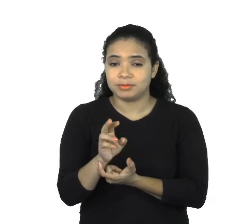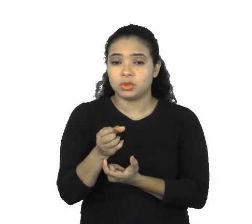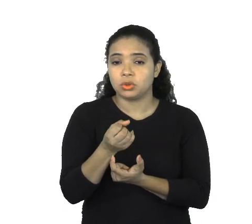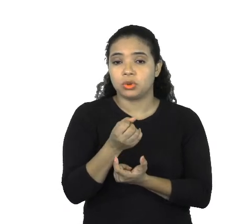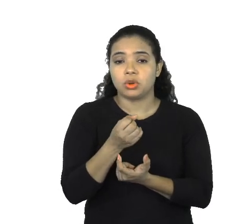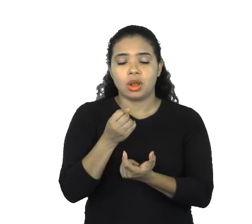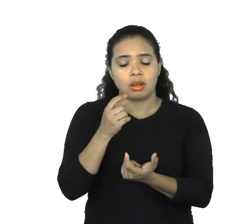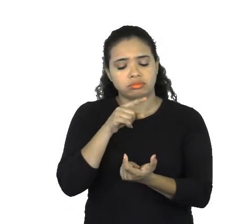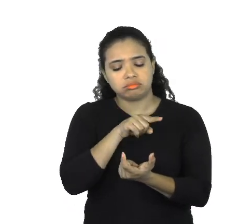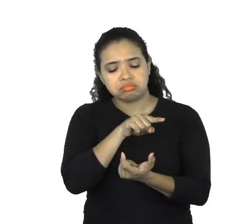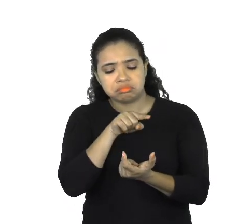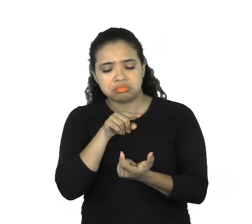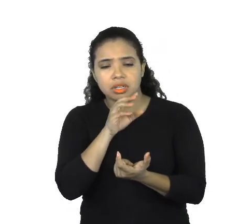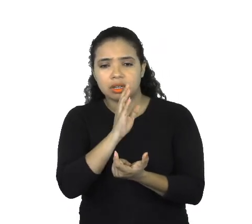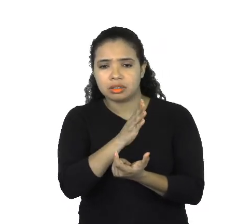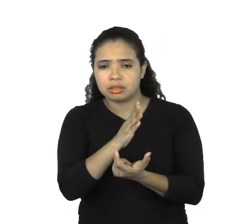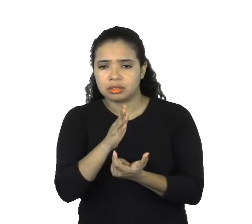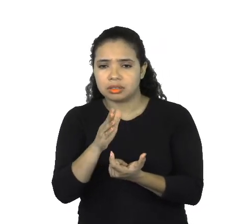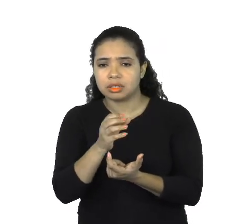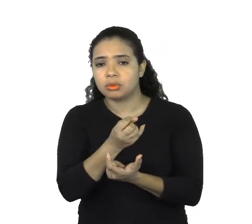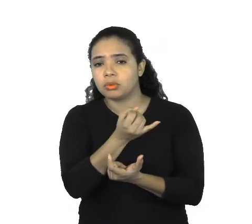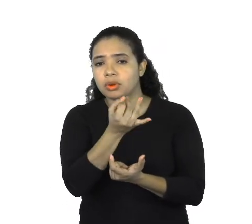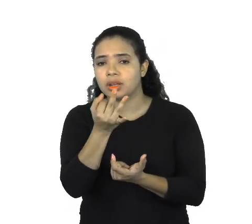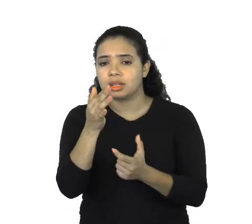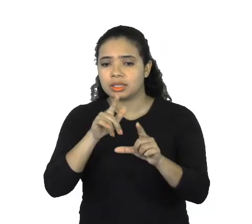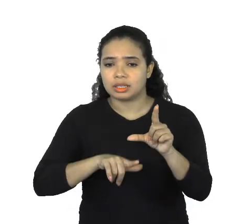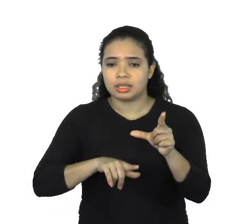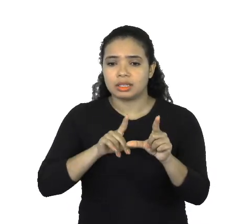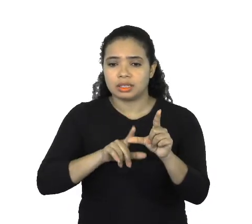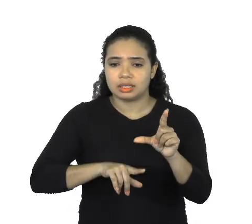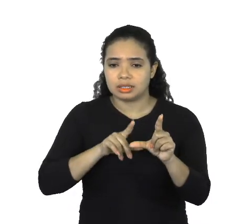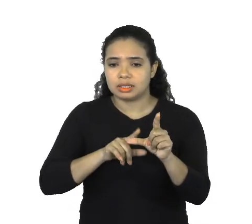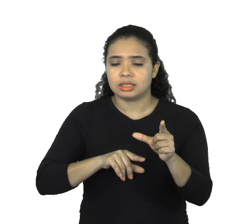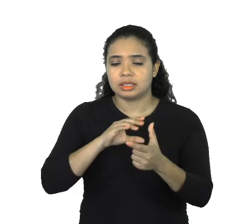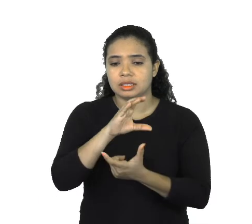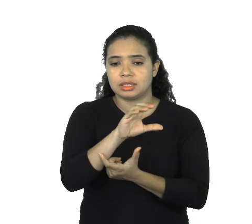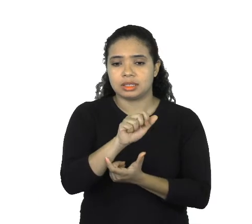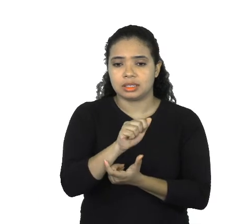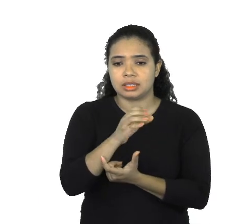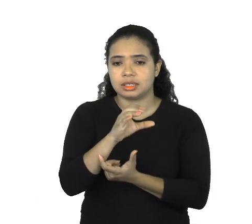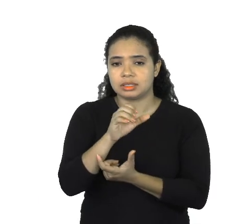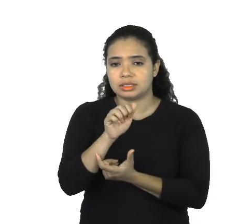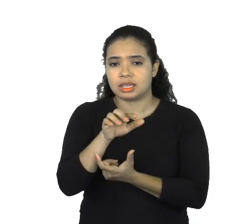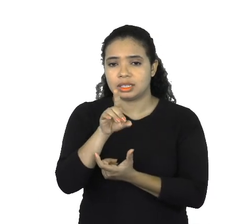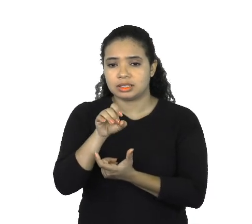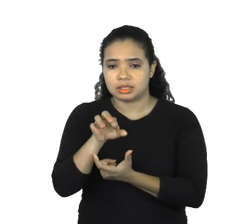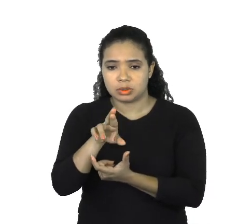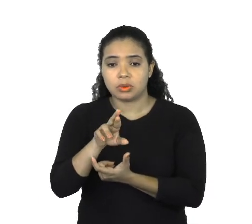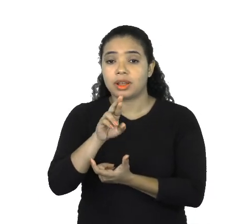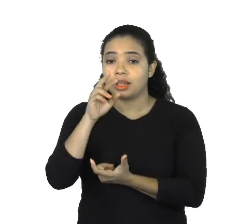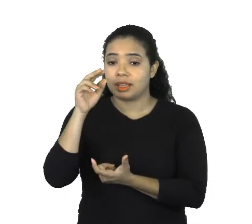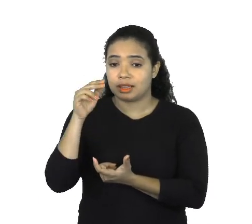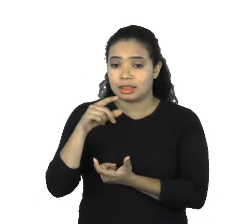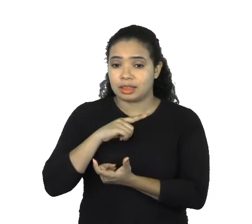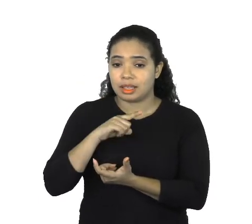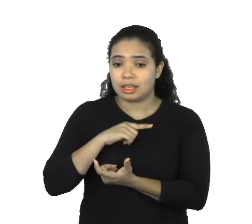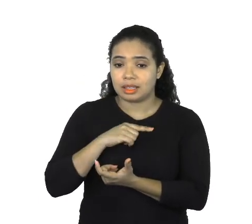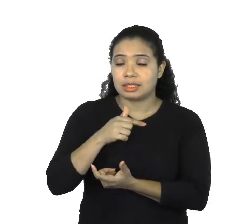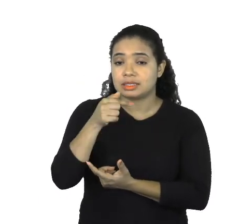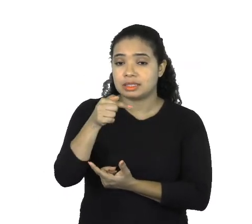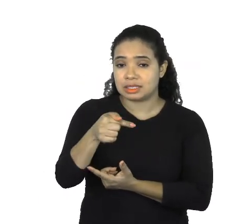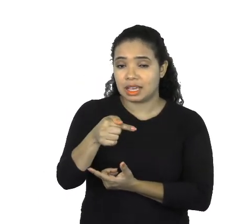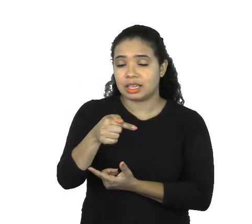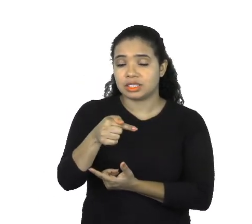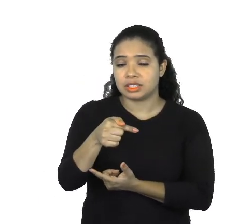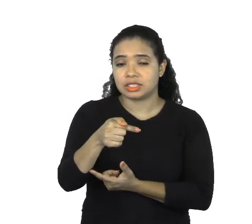Quantas letras? Ca, sa, dor. A última sílaba tem 3 letras, então 7